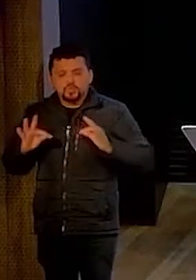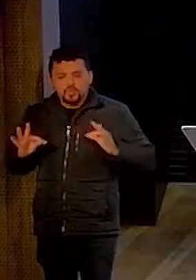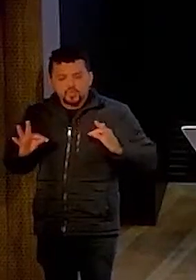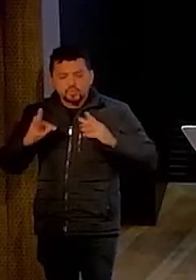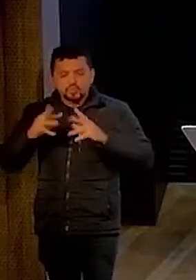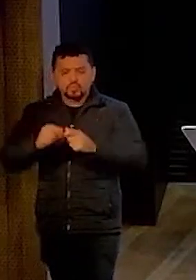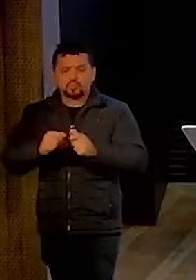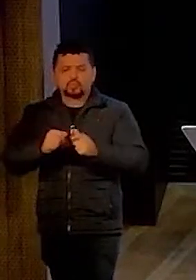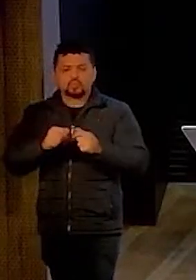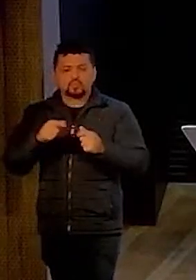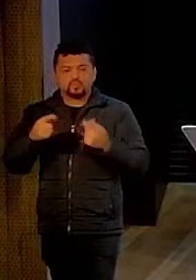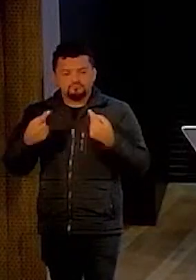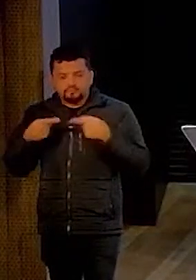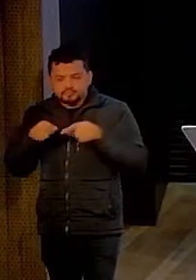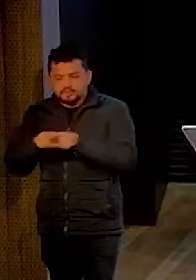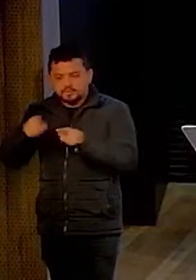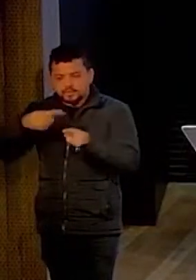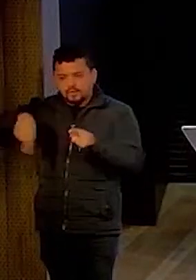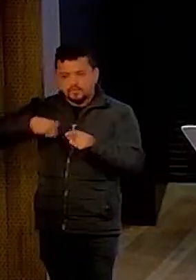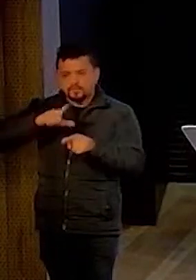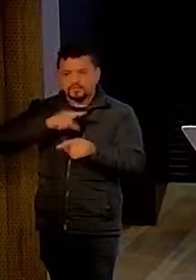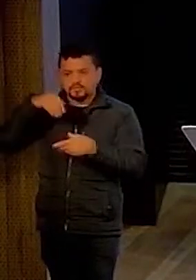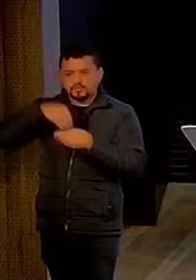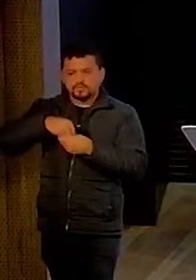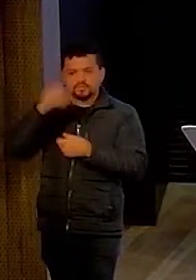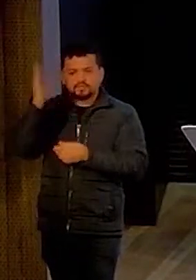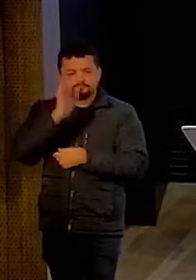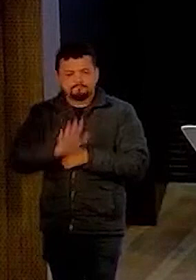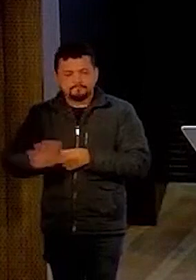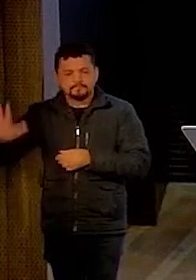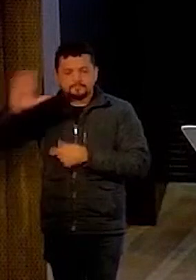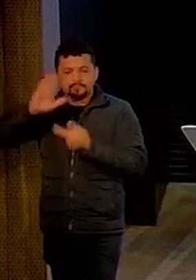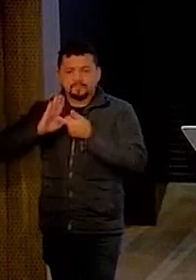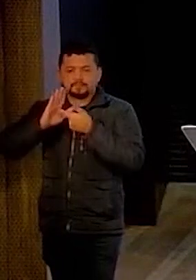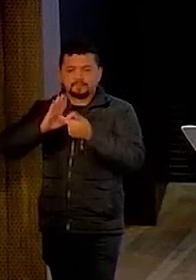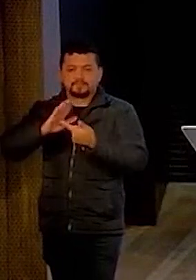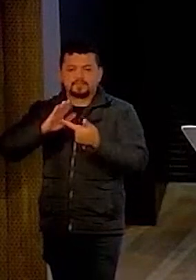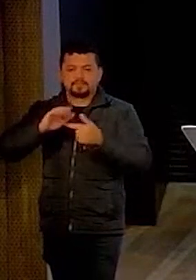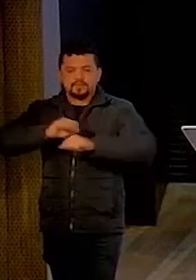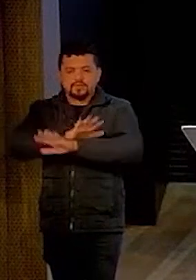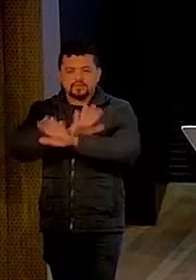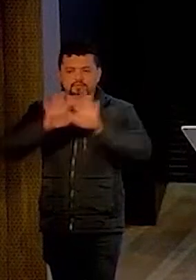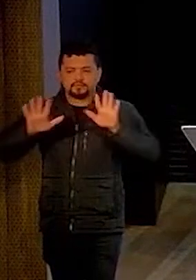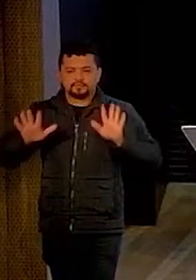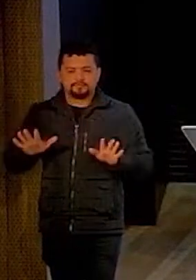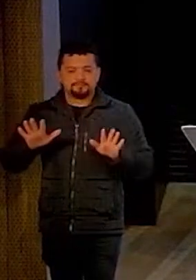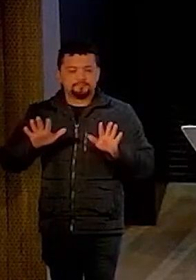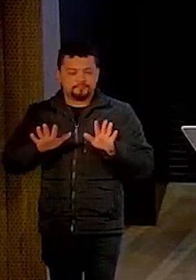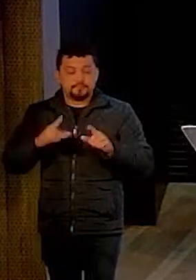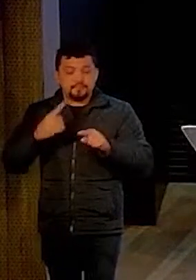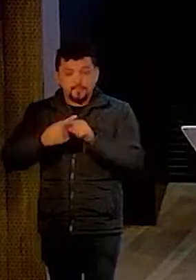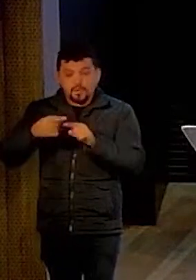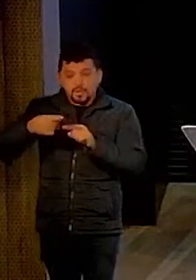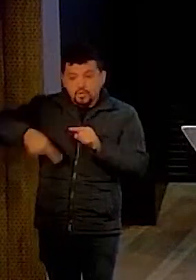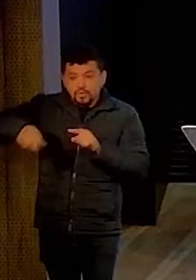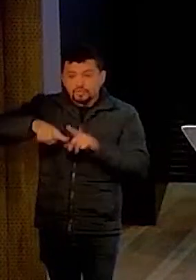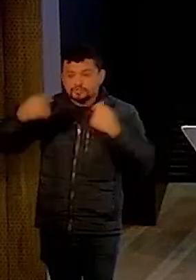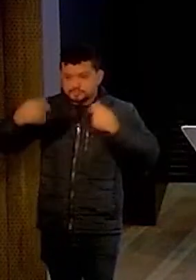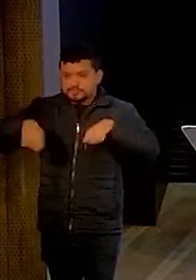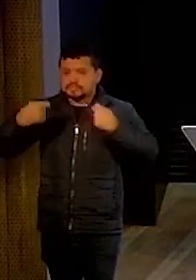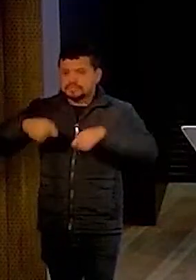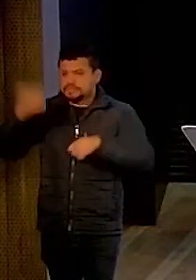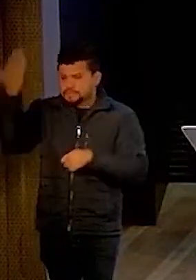ver todos os convênios que nós temos no Brasil tudo transparente Claro porque nós temos que mostrar